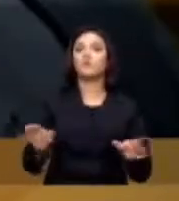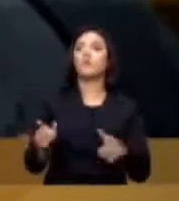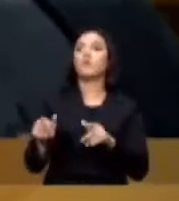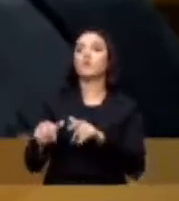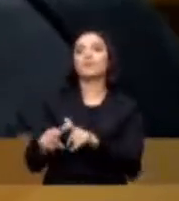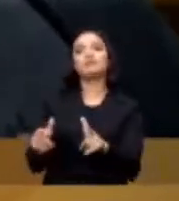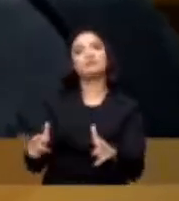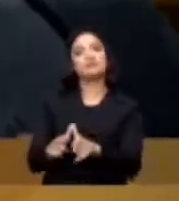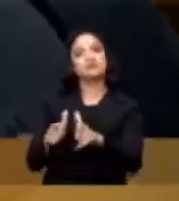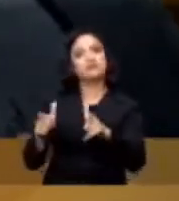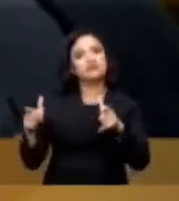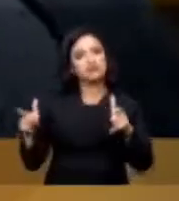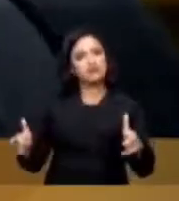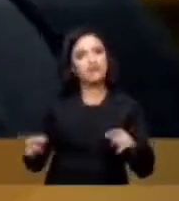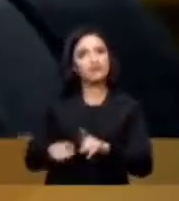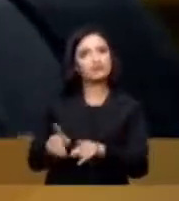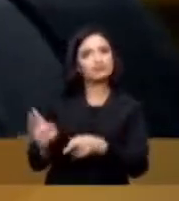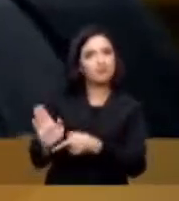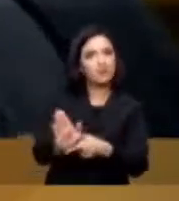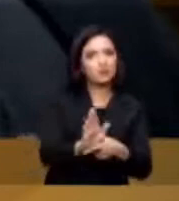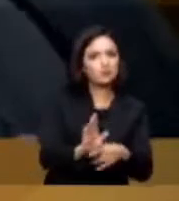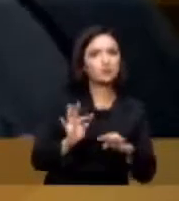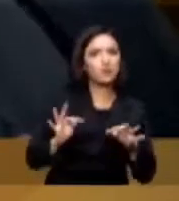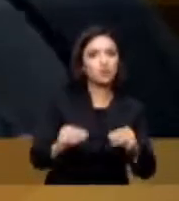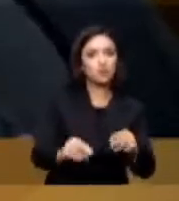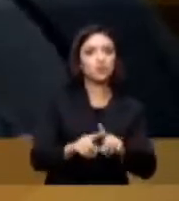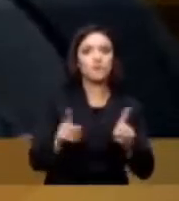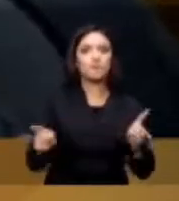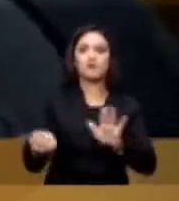público, e nesse regime privado